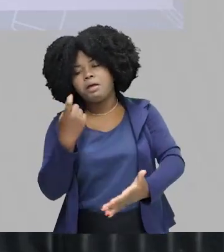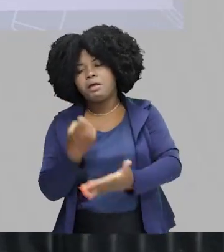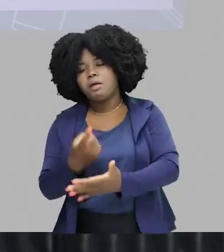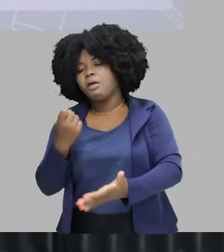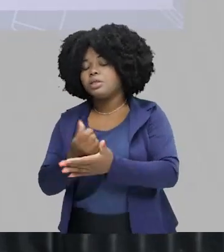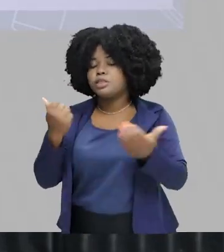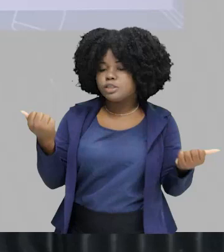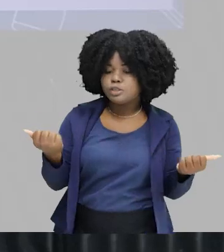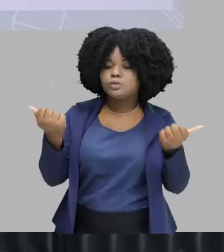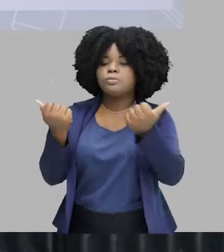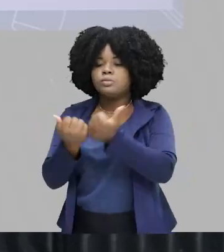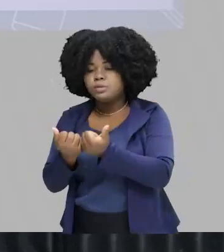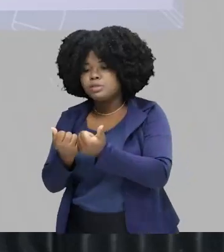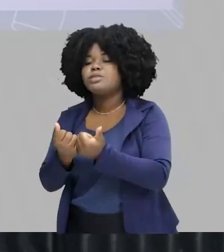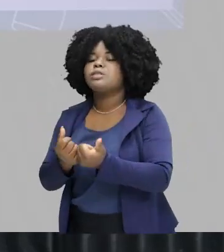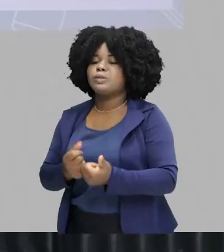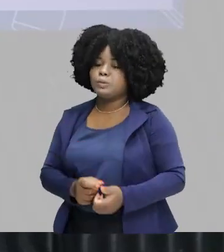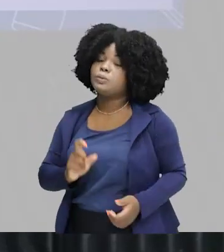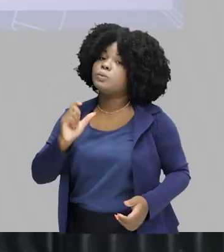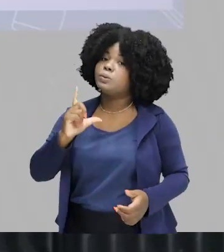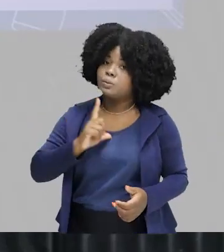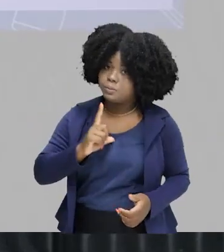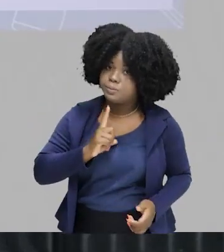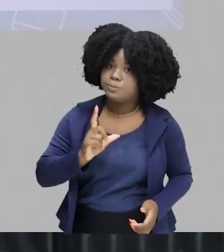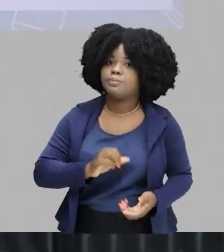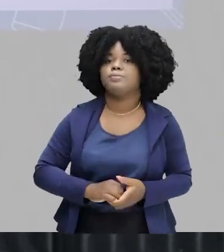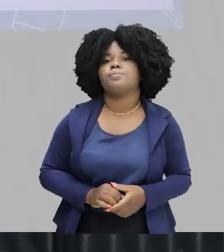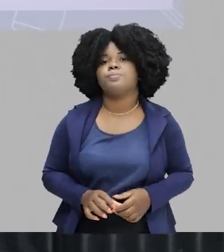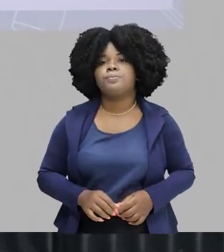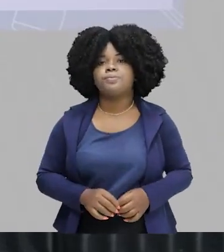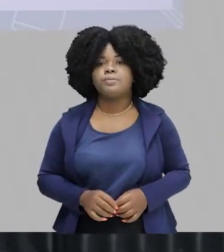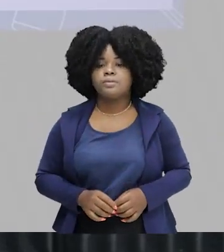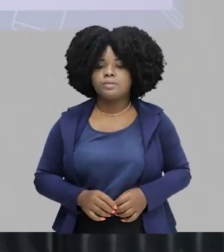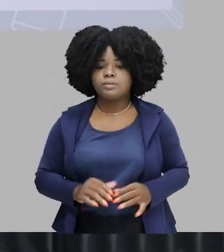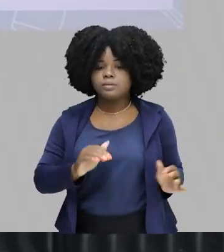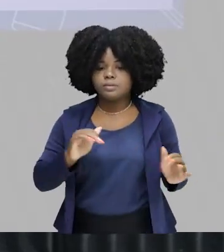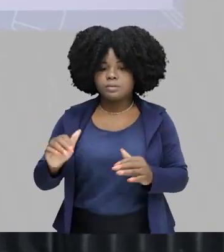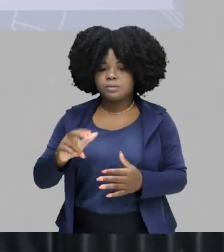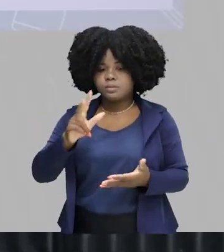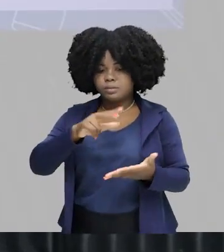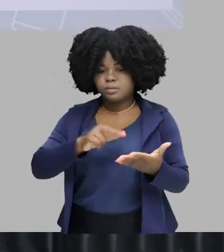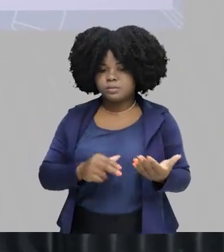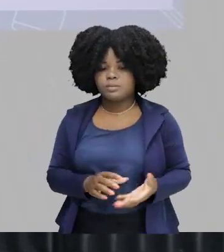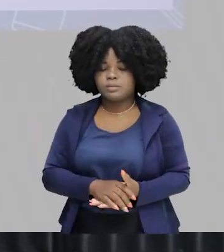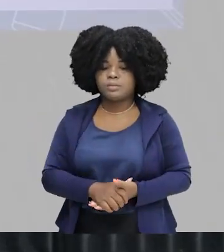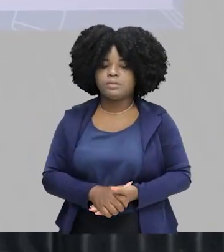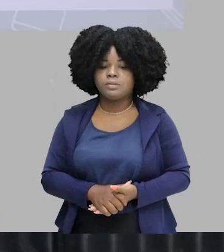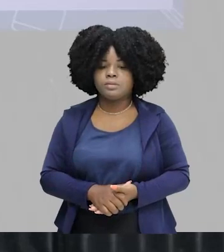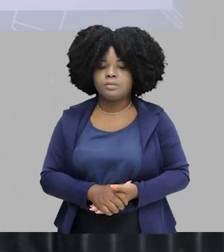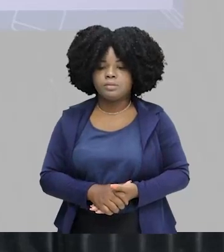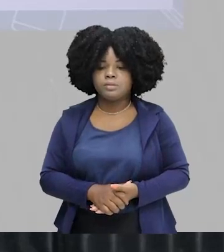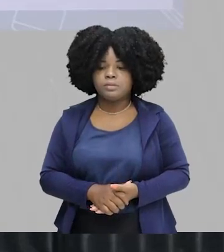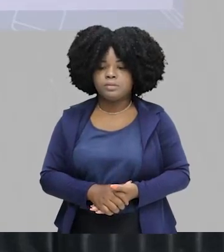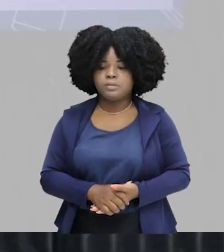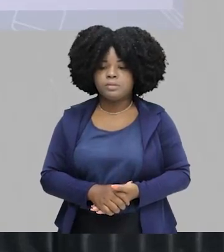já é ultrapassado. Entendeu? Continuando. O que você tem, compra e exibe é um demonstrativo